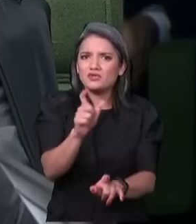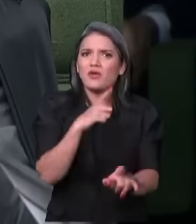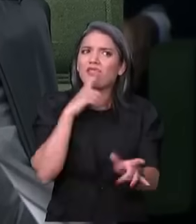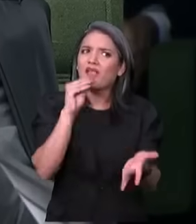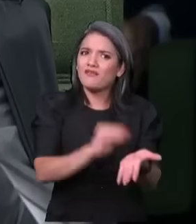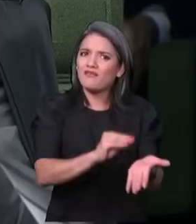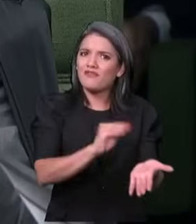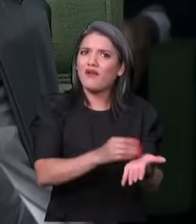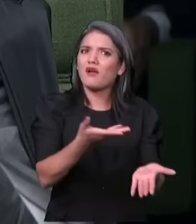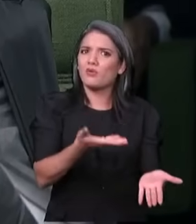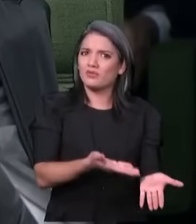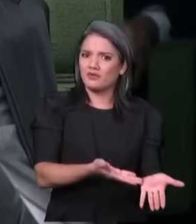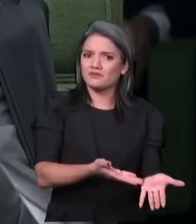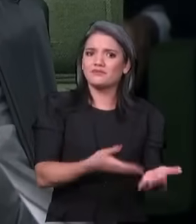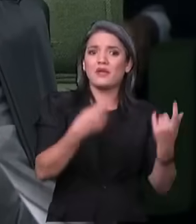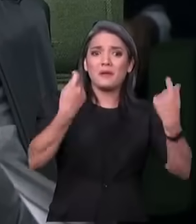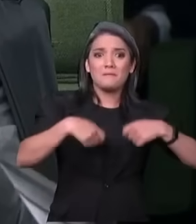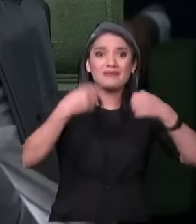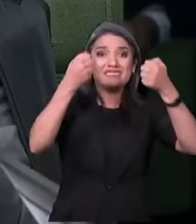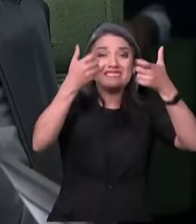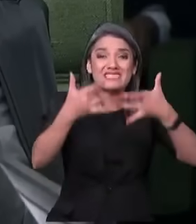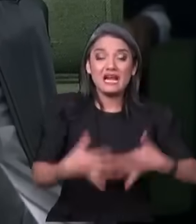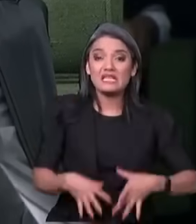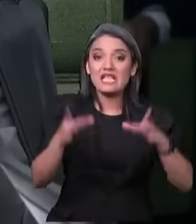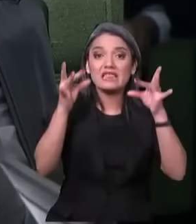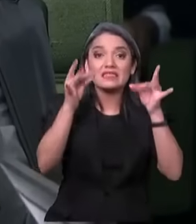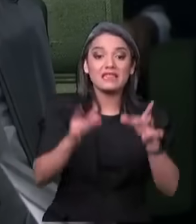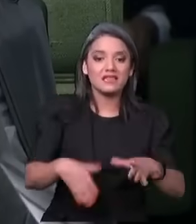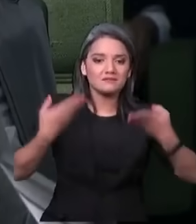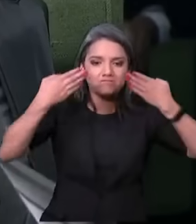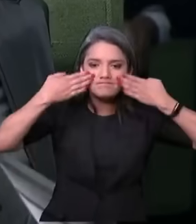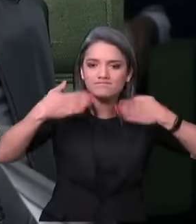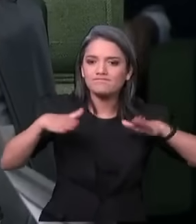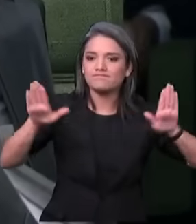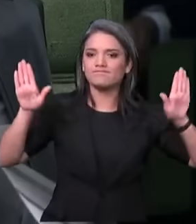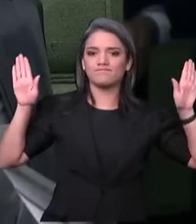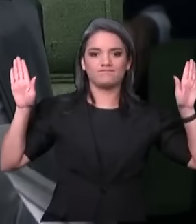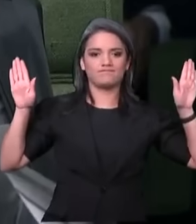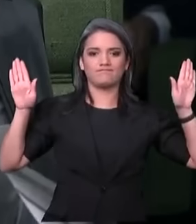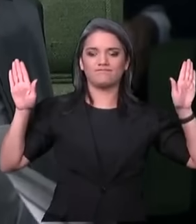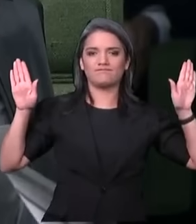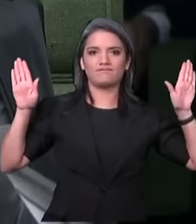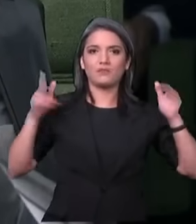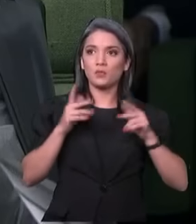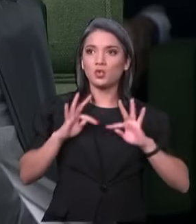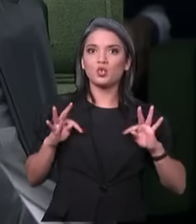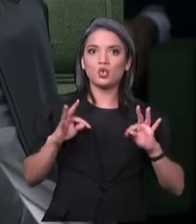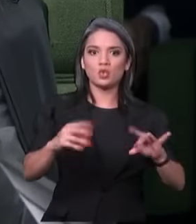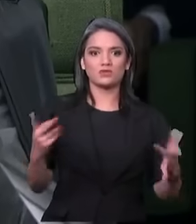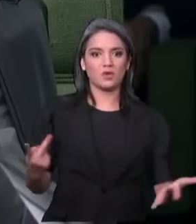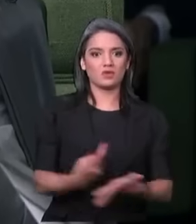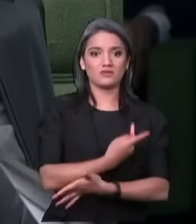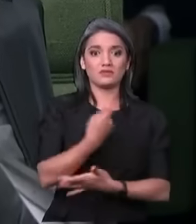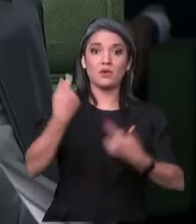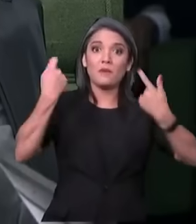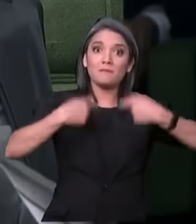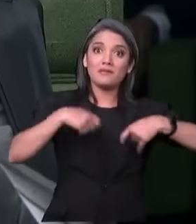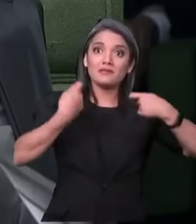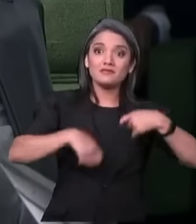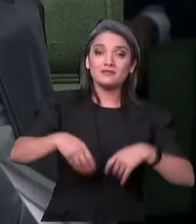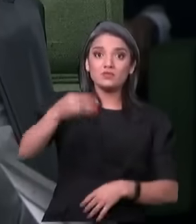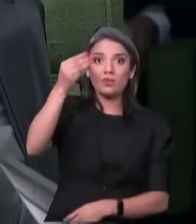esclarecer deitar luz sobre esses fatos é preciso